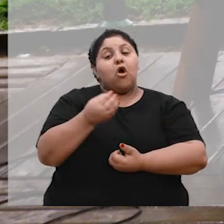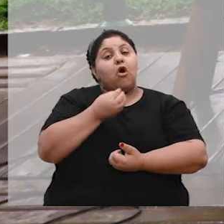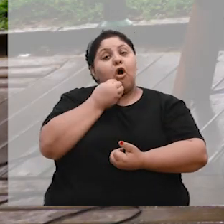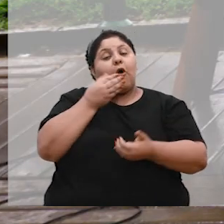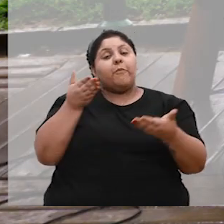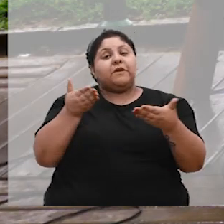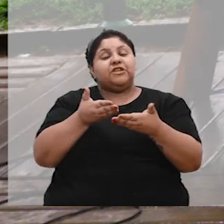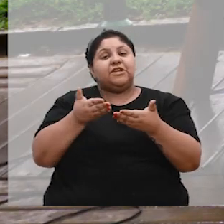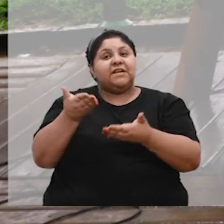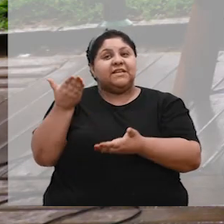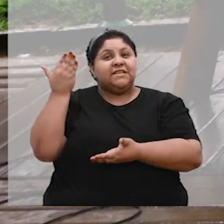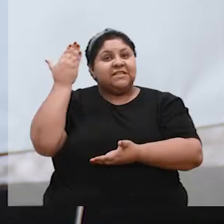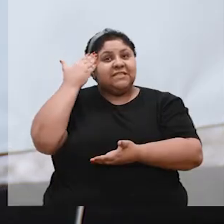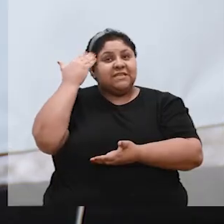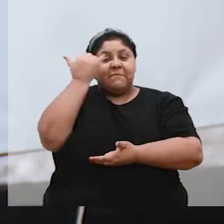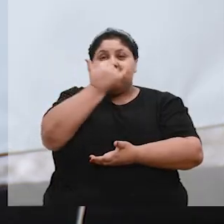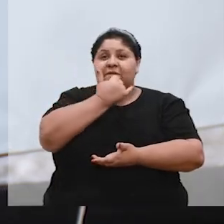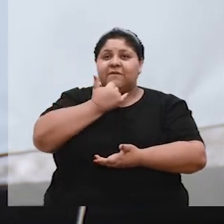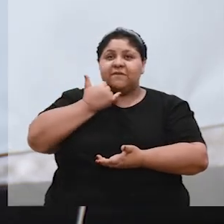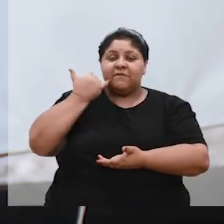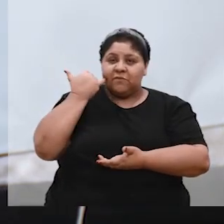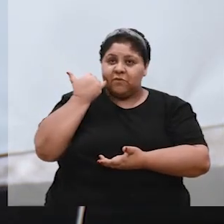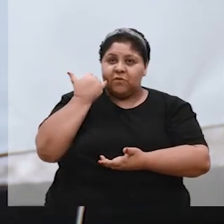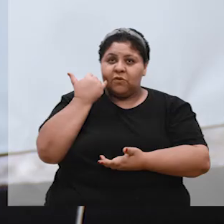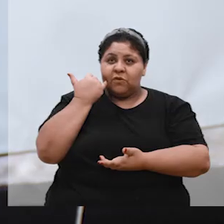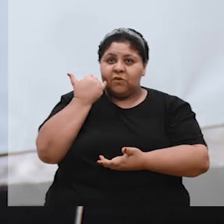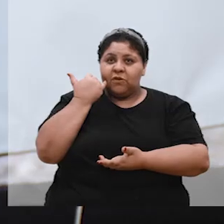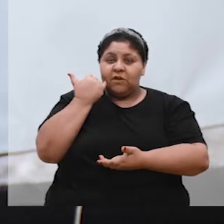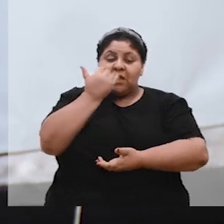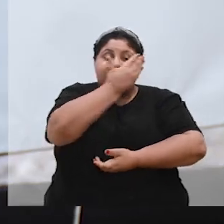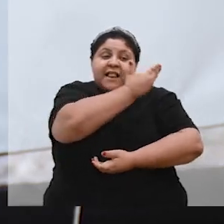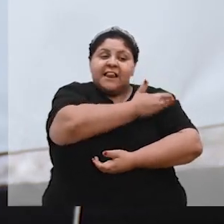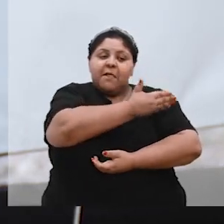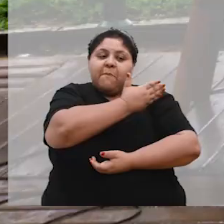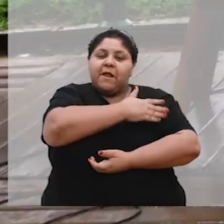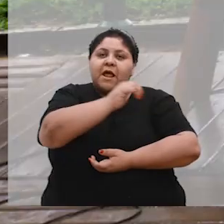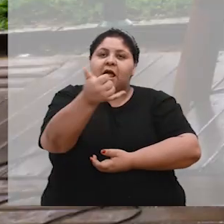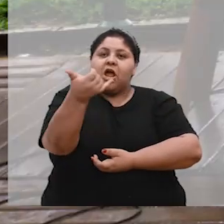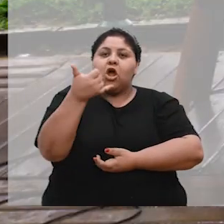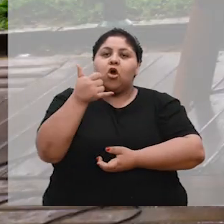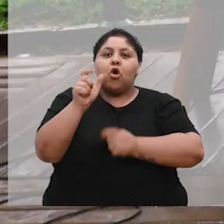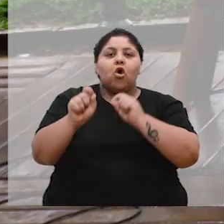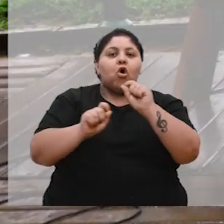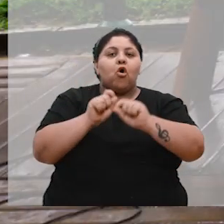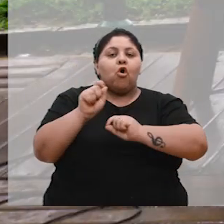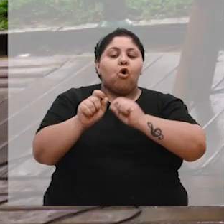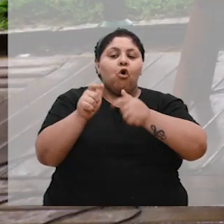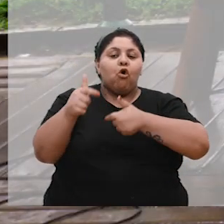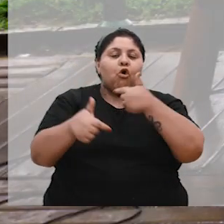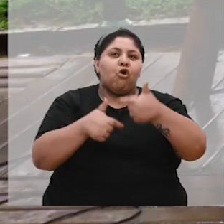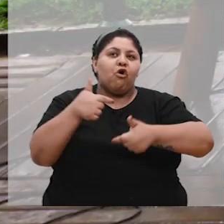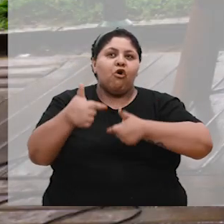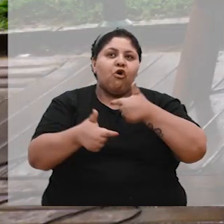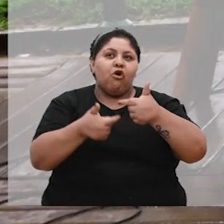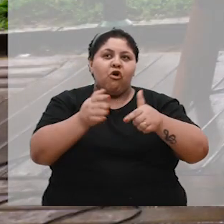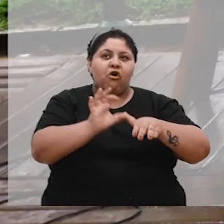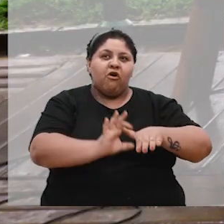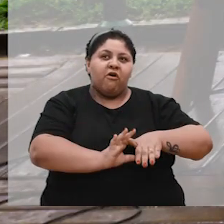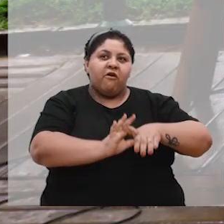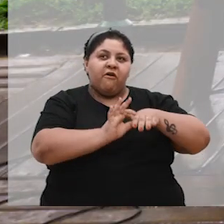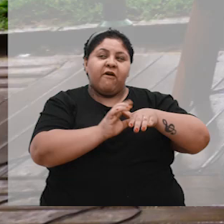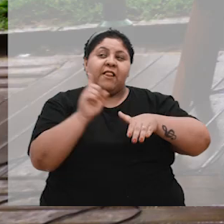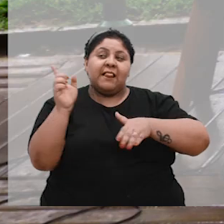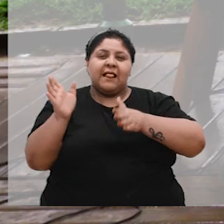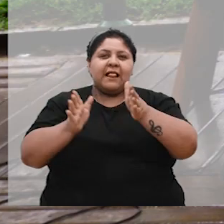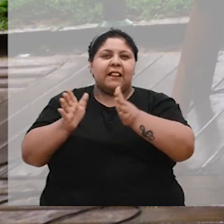claro que a gente já vai querer saber do Frei, né? Frei Jaime, na prática, me diga, como é que o senhor atuou como patrono